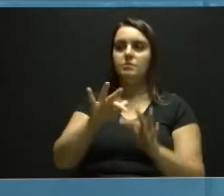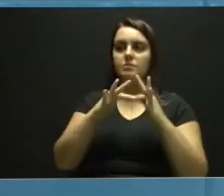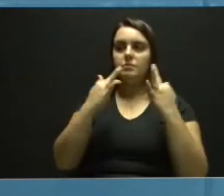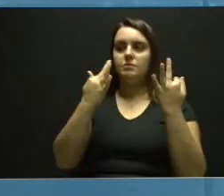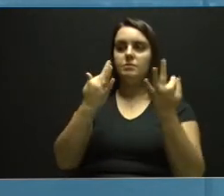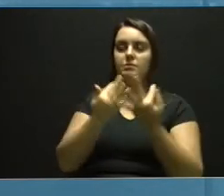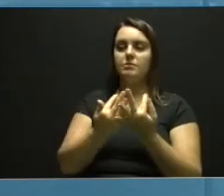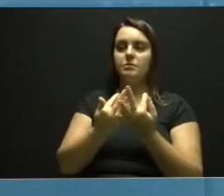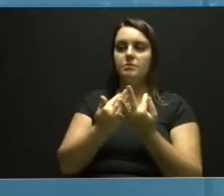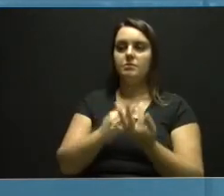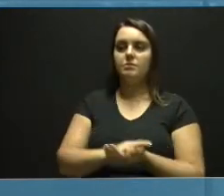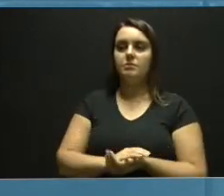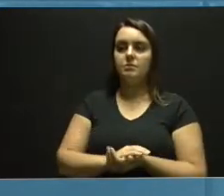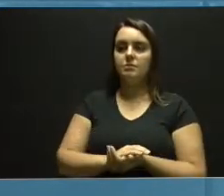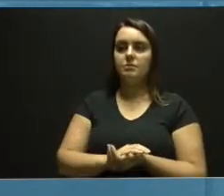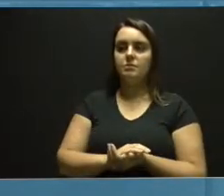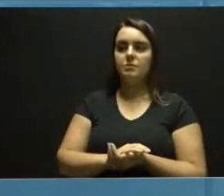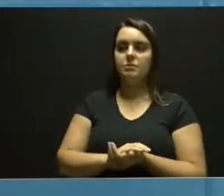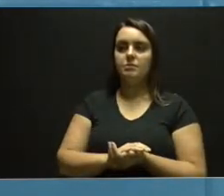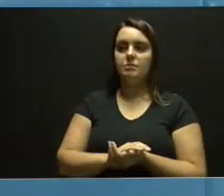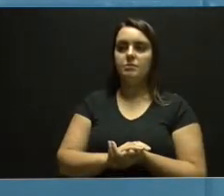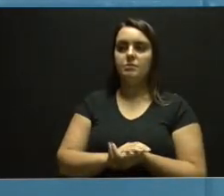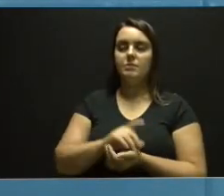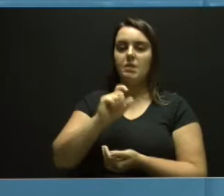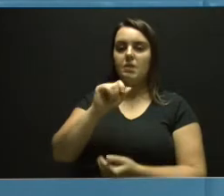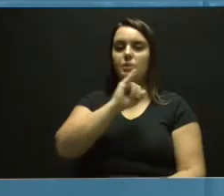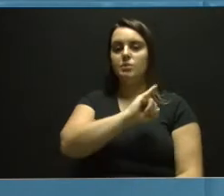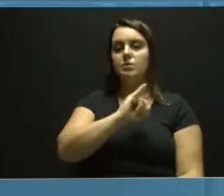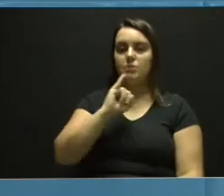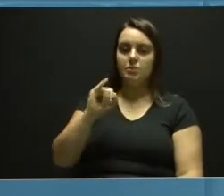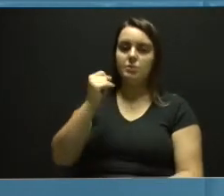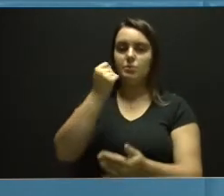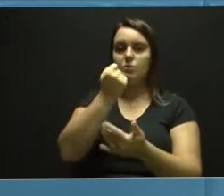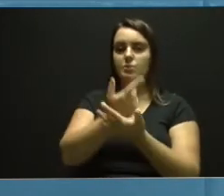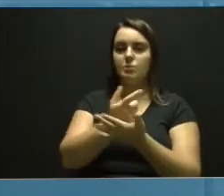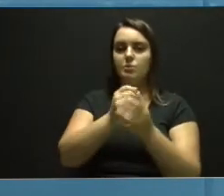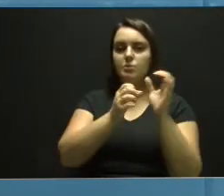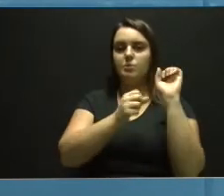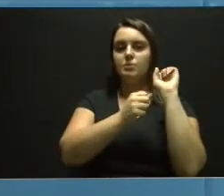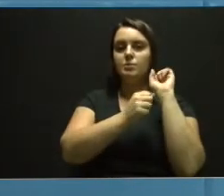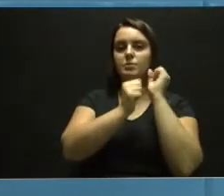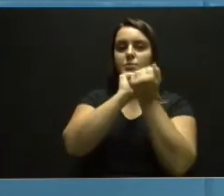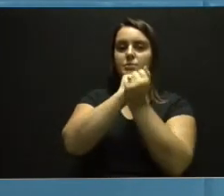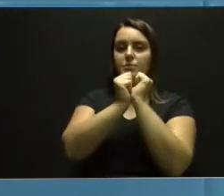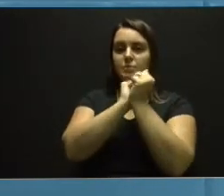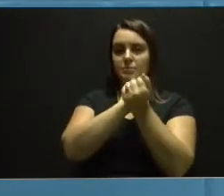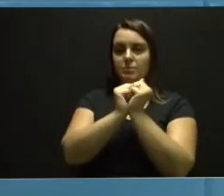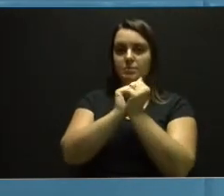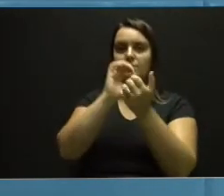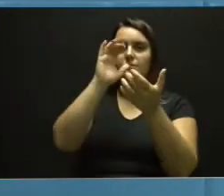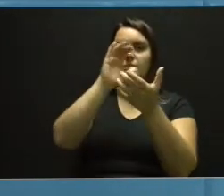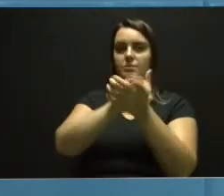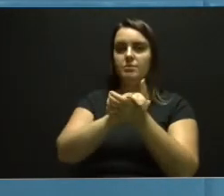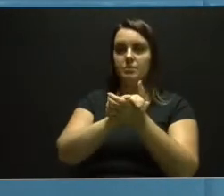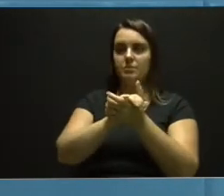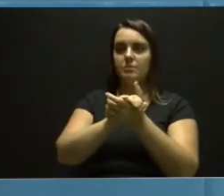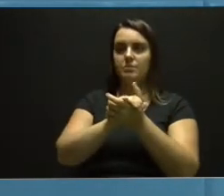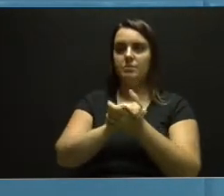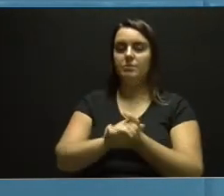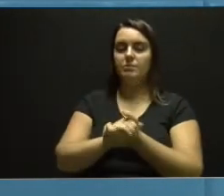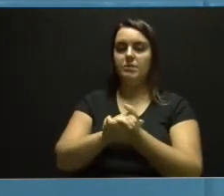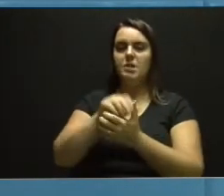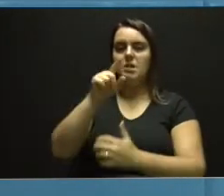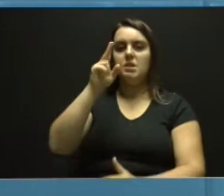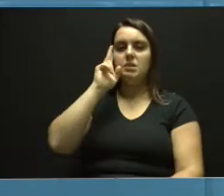comprou uma escrava e casou com ela então essa história está entranhada